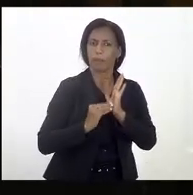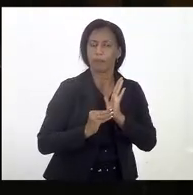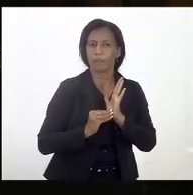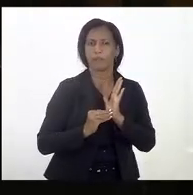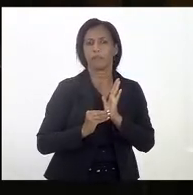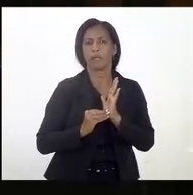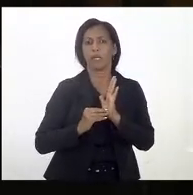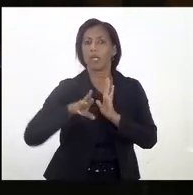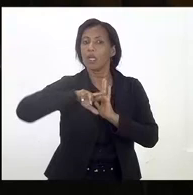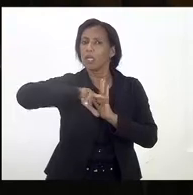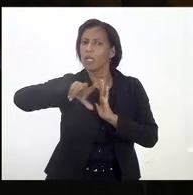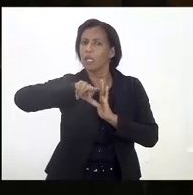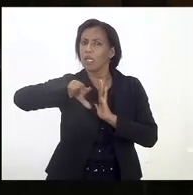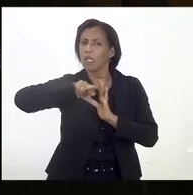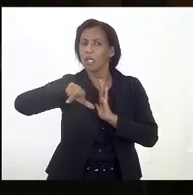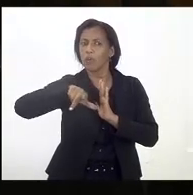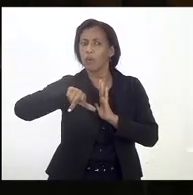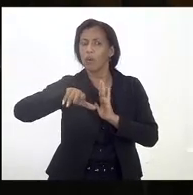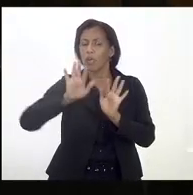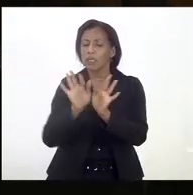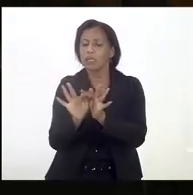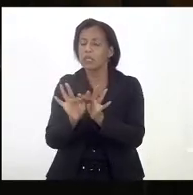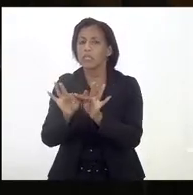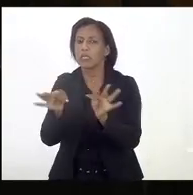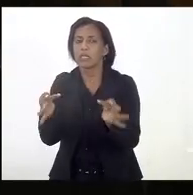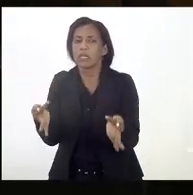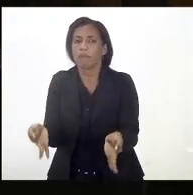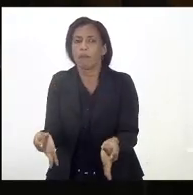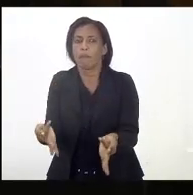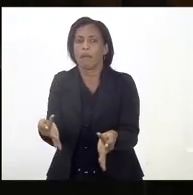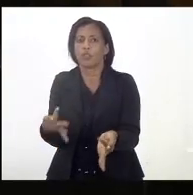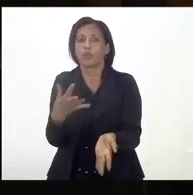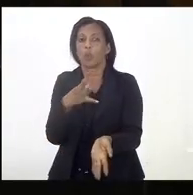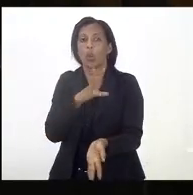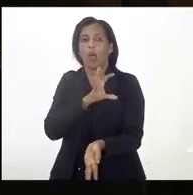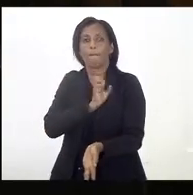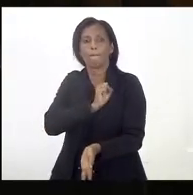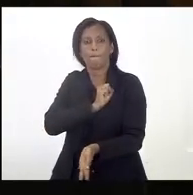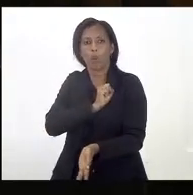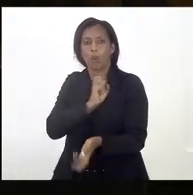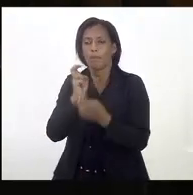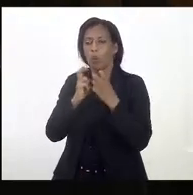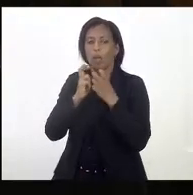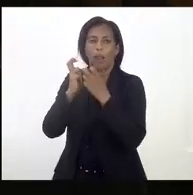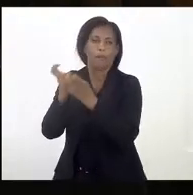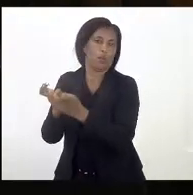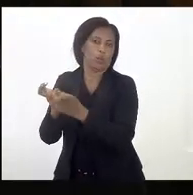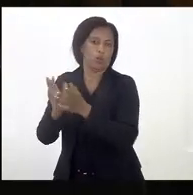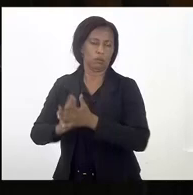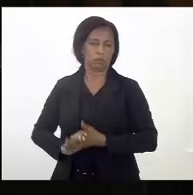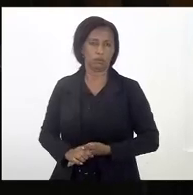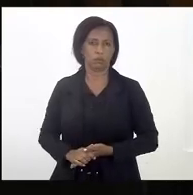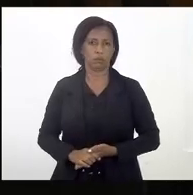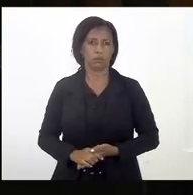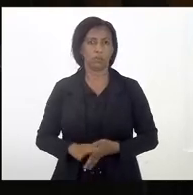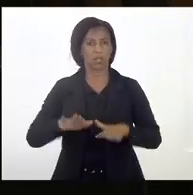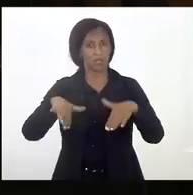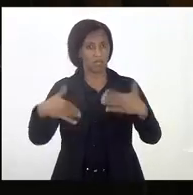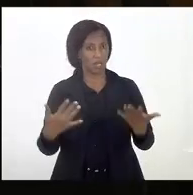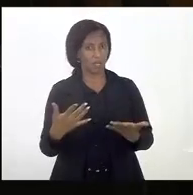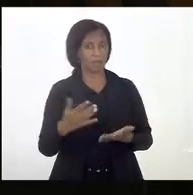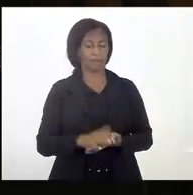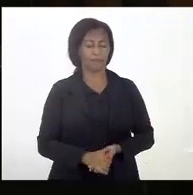critérios que não só perpassam simplesmente e ideológico pelo clamor ideológico E aí o